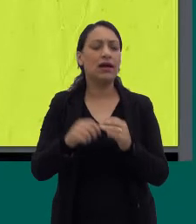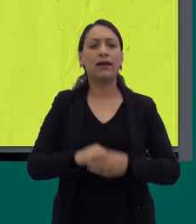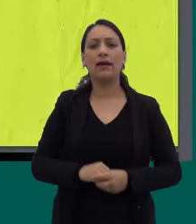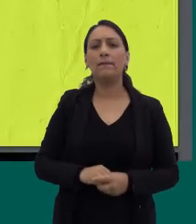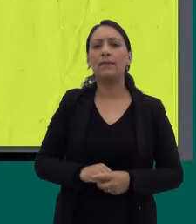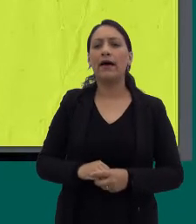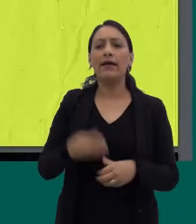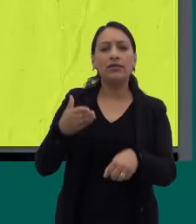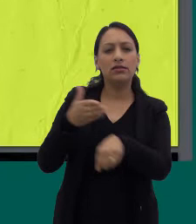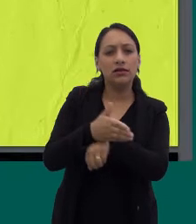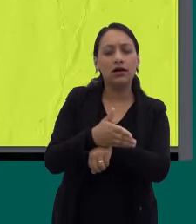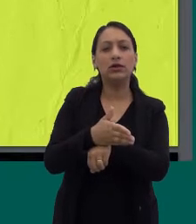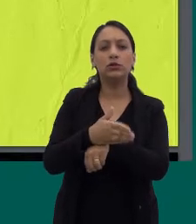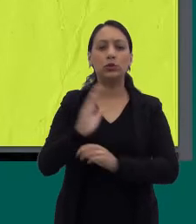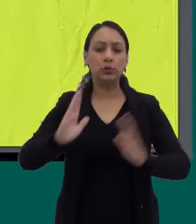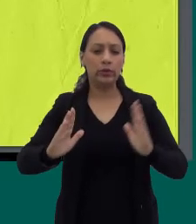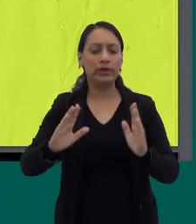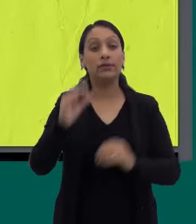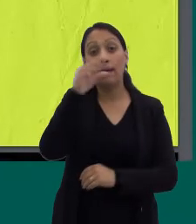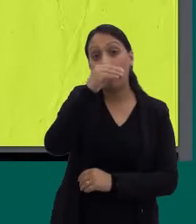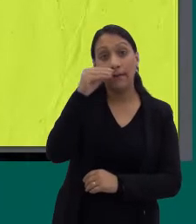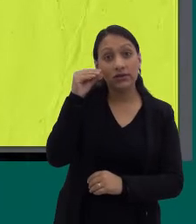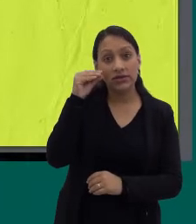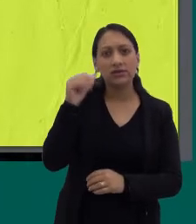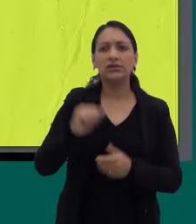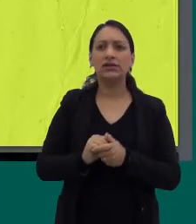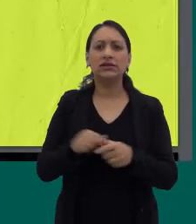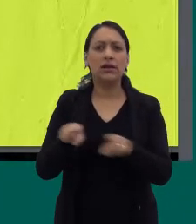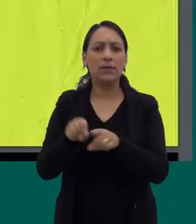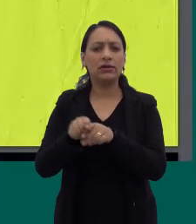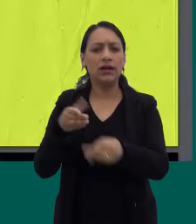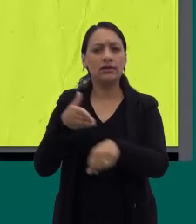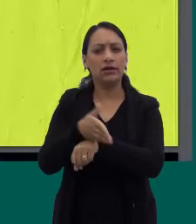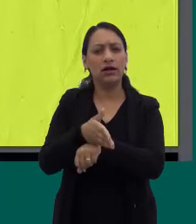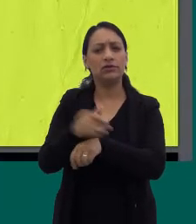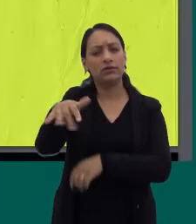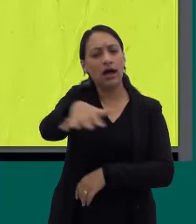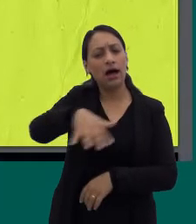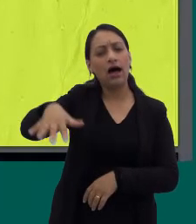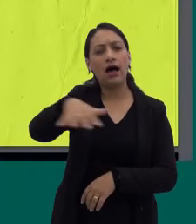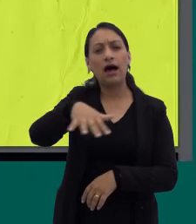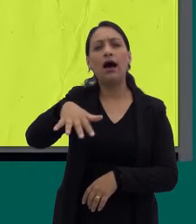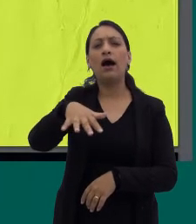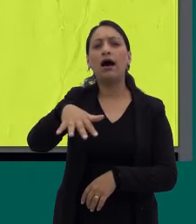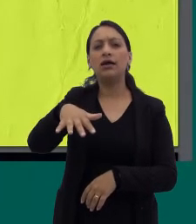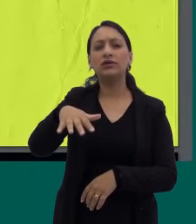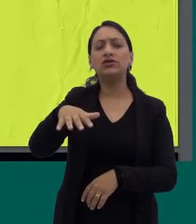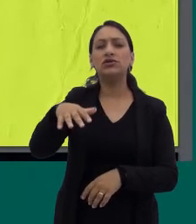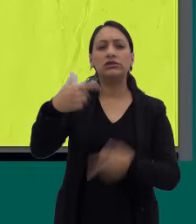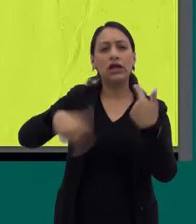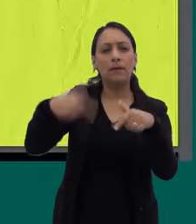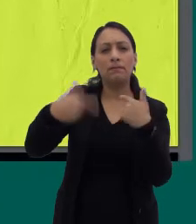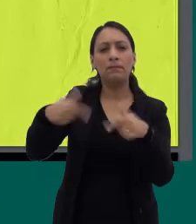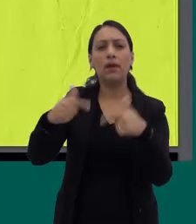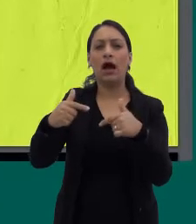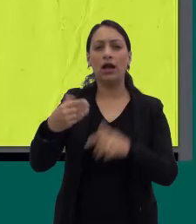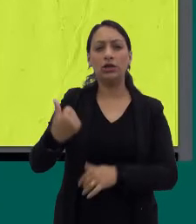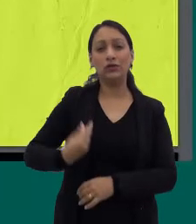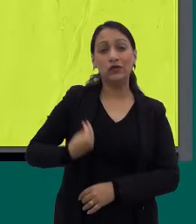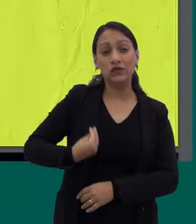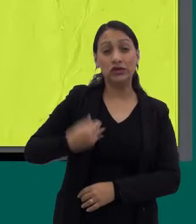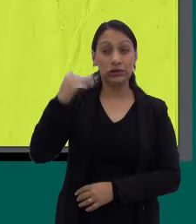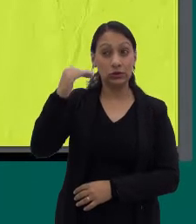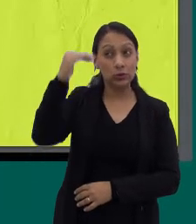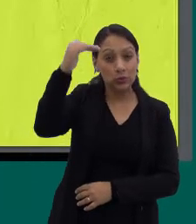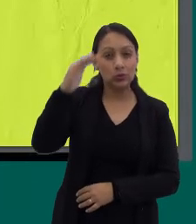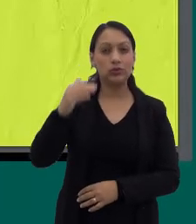na adolescência, né? Aquele público que está entrando na vida adulta, mercado de trabalho, algumas outras questões assim que